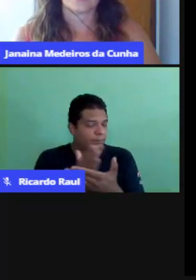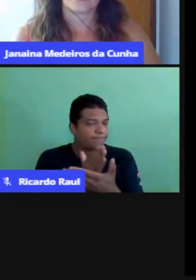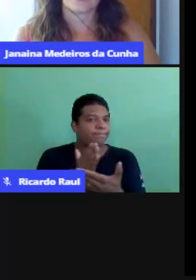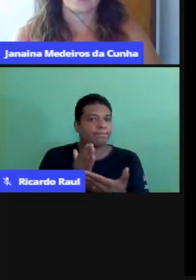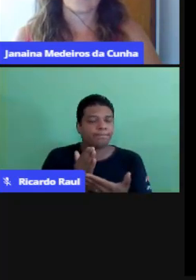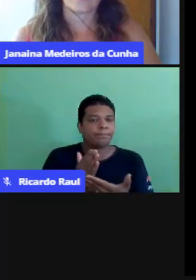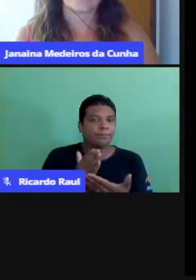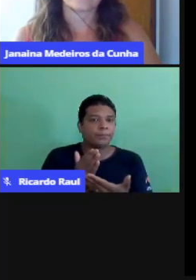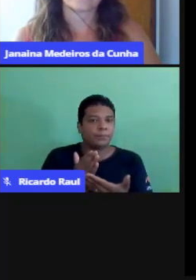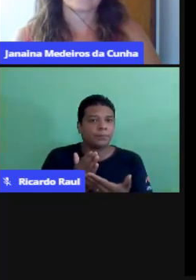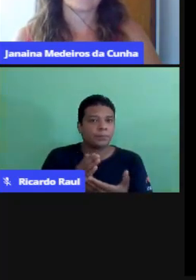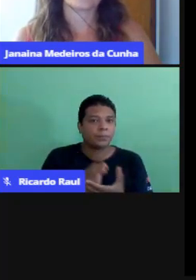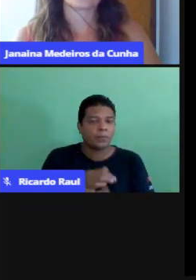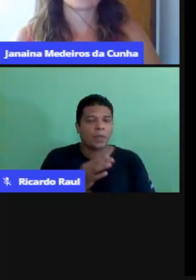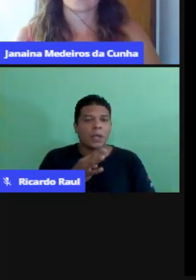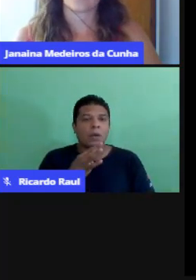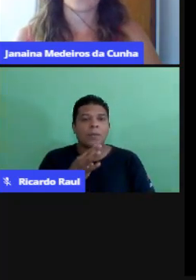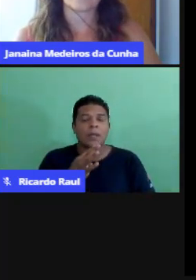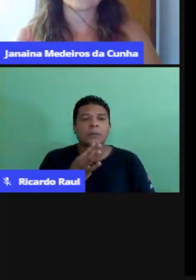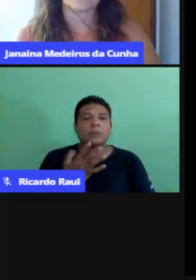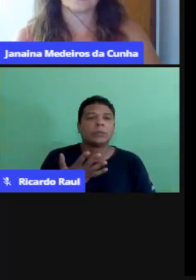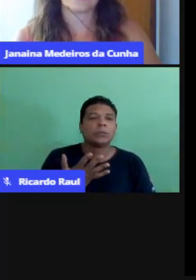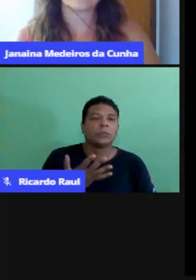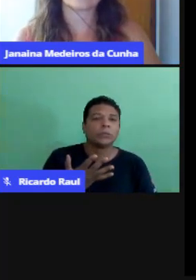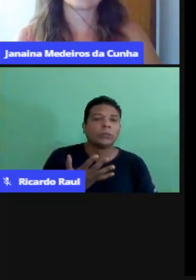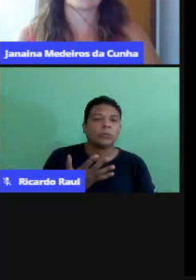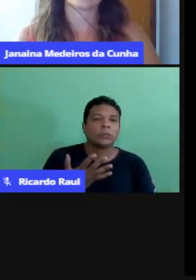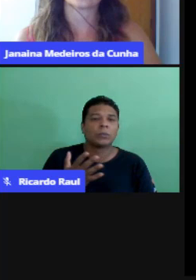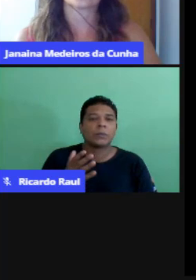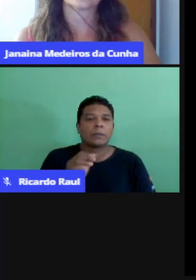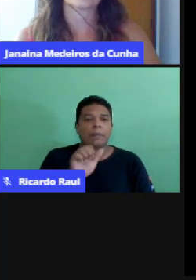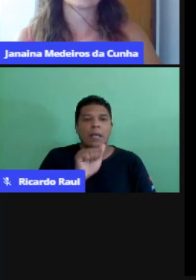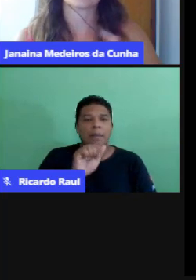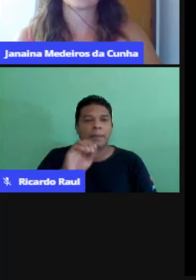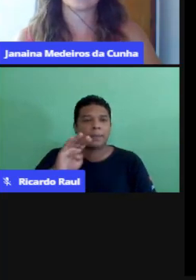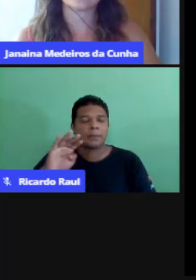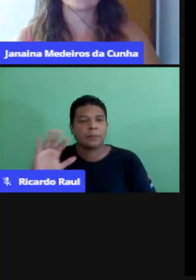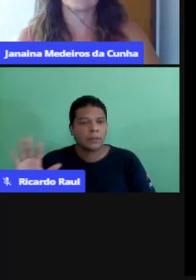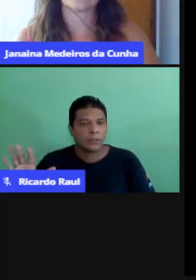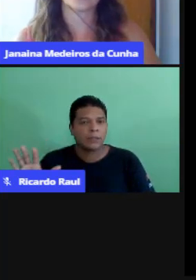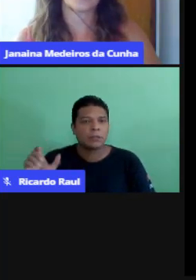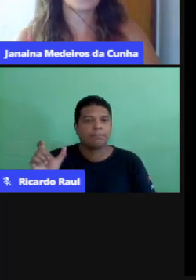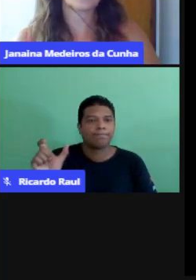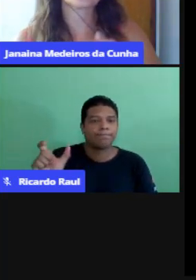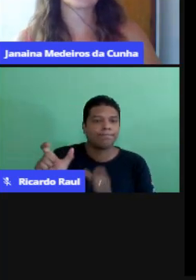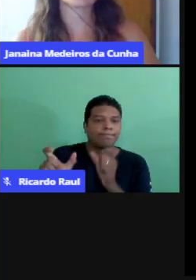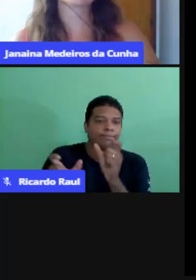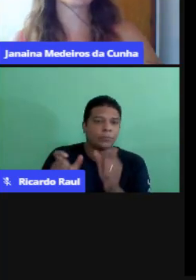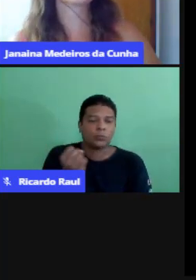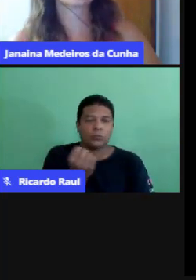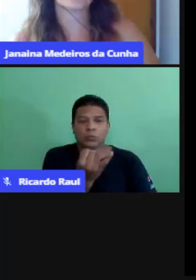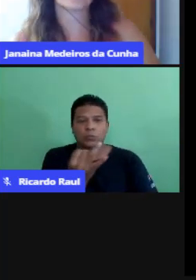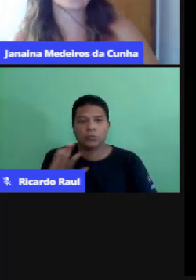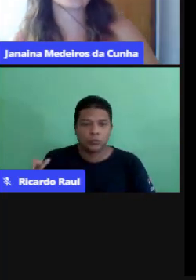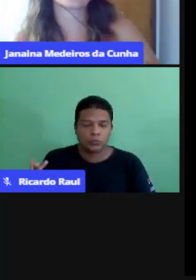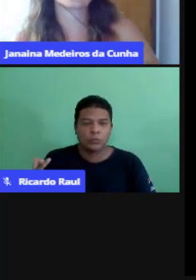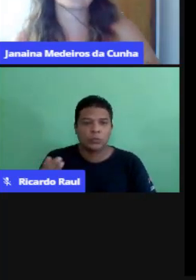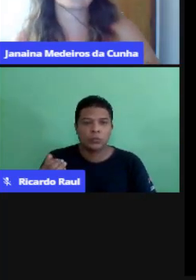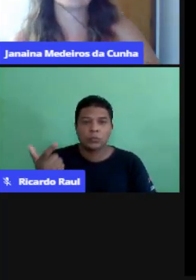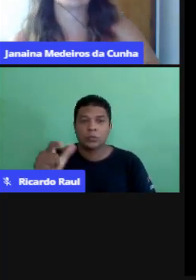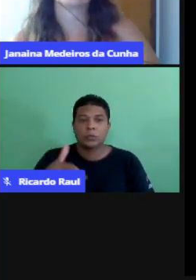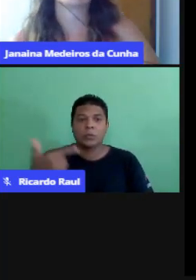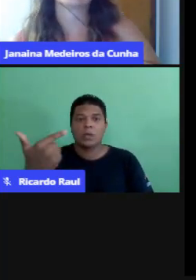ele conhece algumas letras, né? Diferencia letras de números, lá no segundo caderno